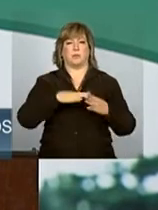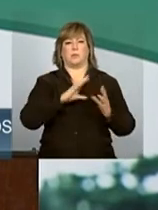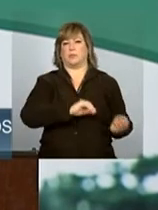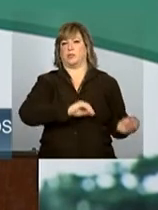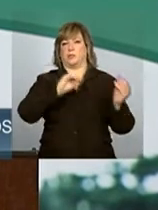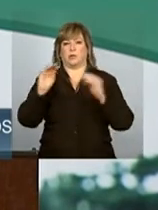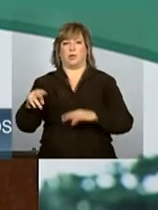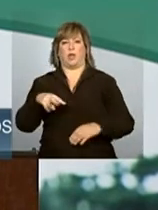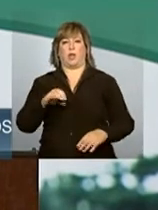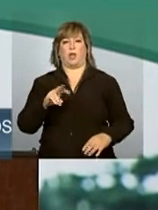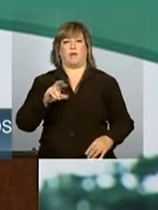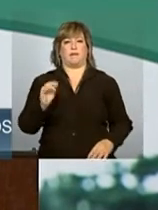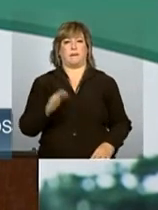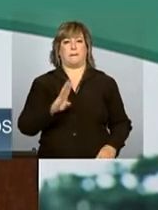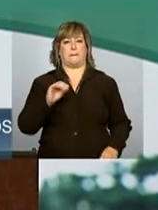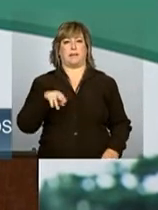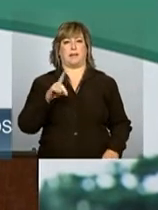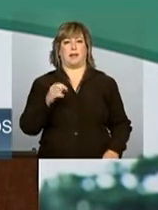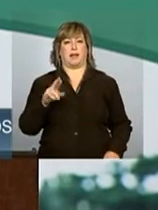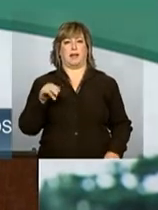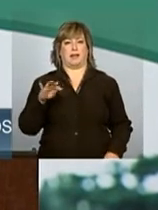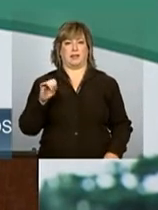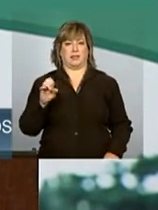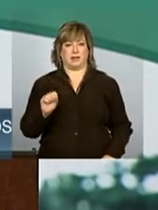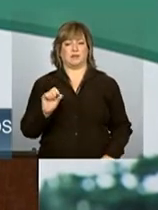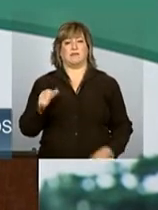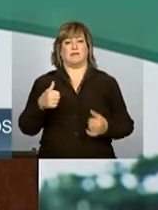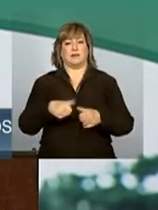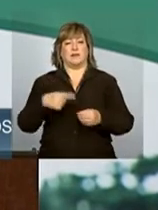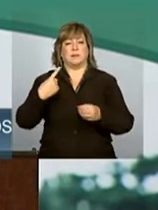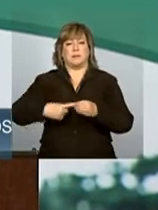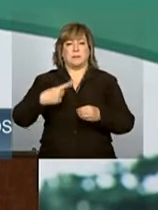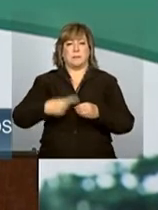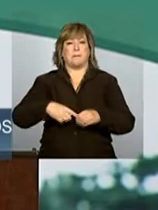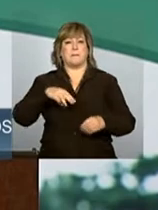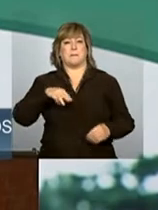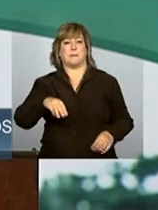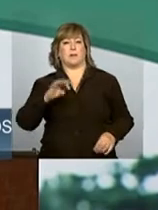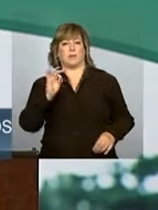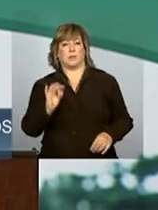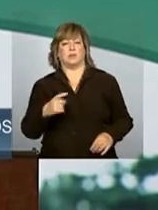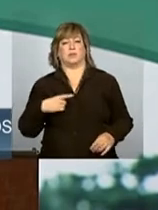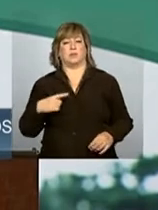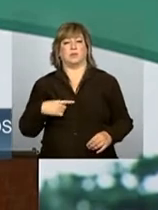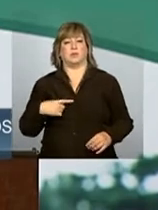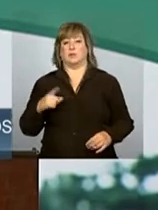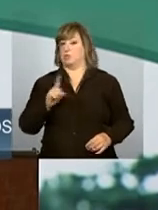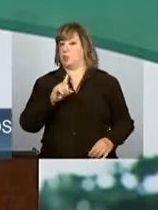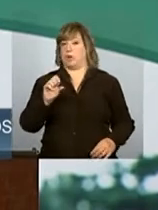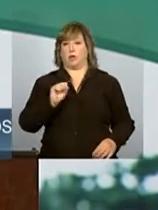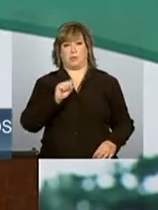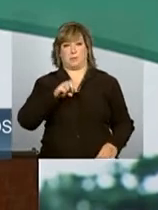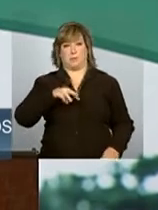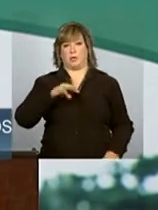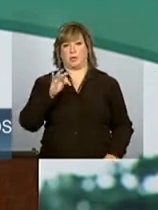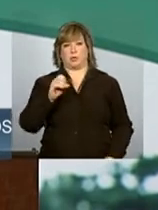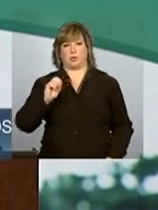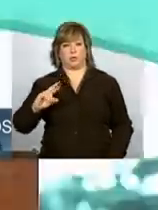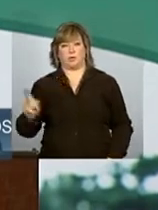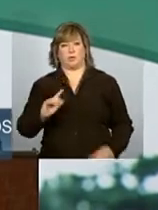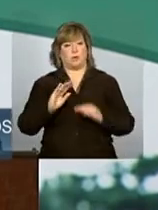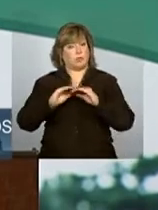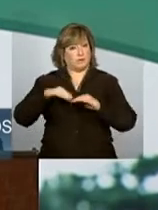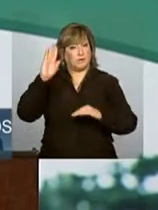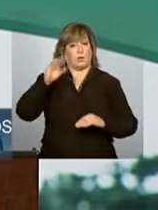Bandeirantes, que é uma cidade que fica no interior do estado de Mato Grosso, que não é o Mato Grosso do Sul, é o Mato Grosso do